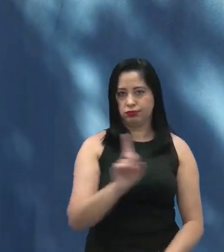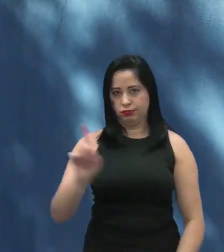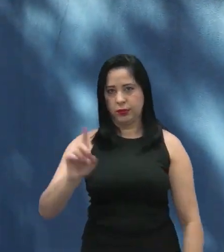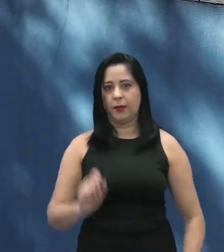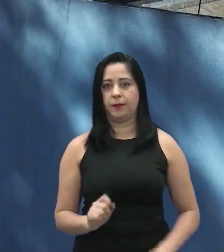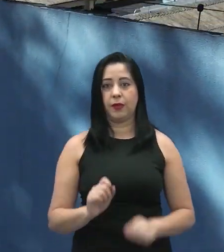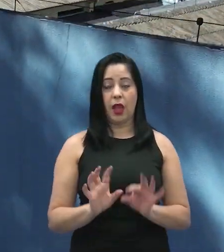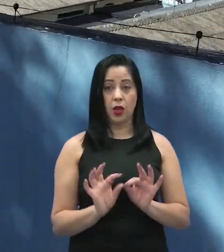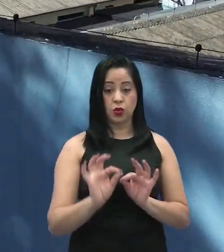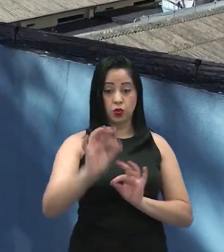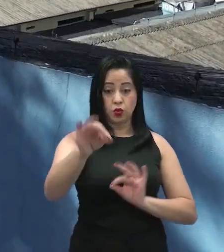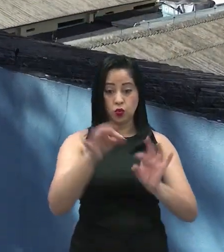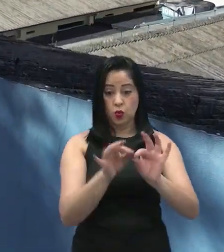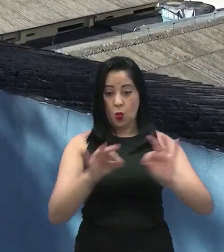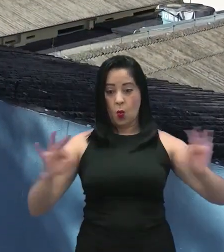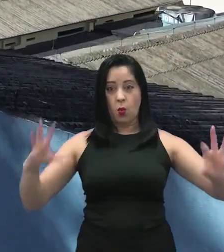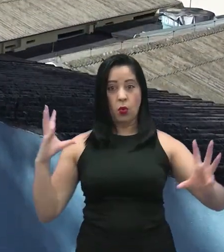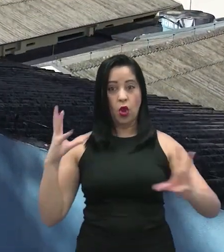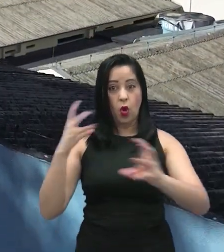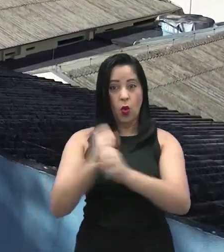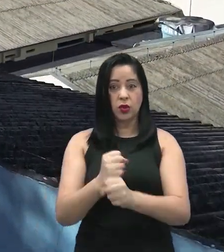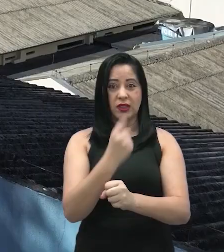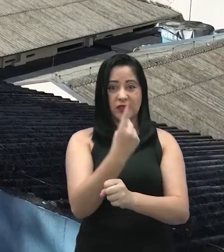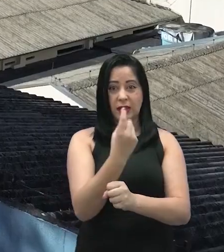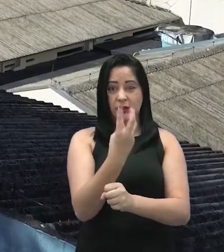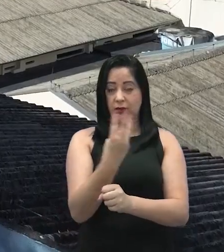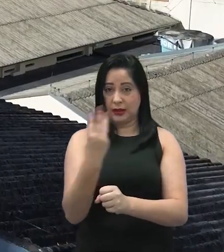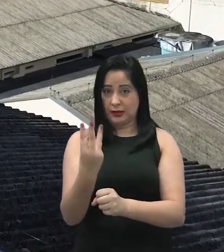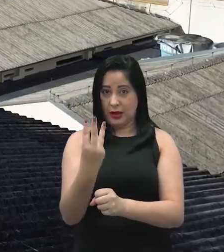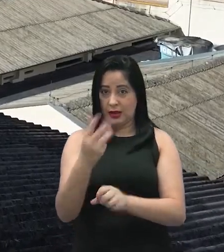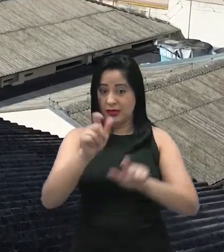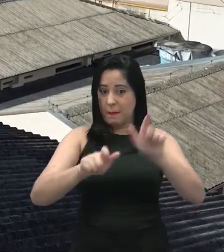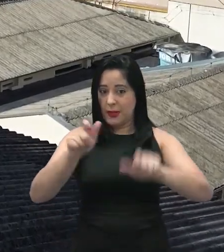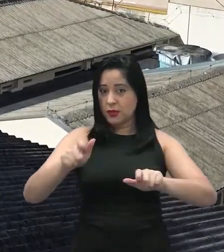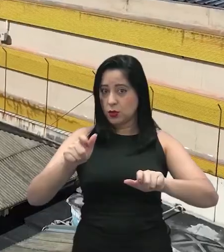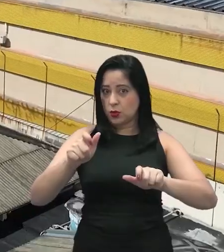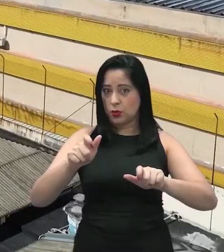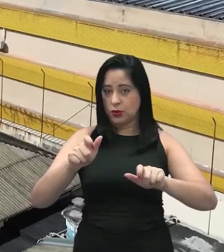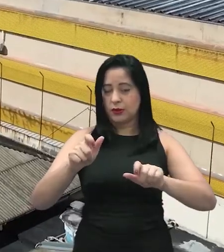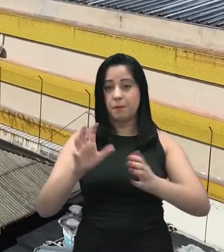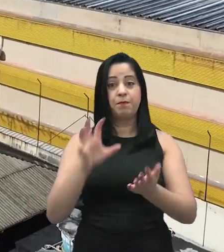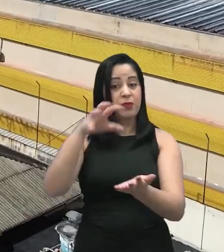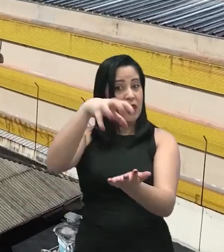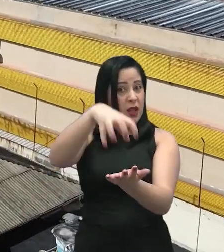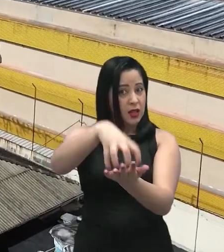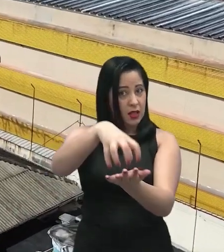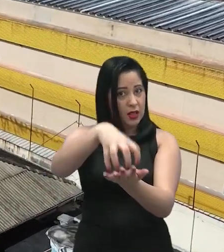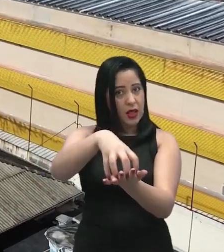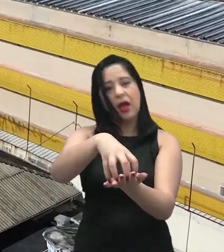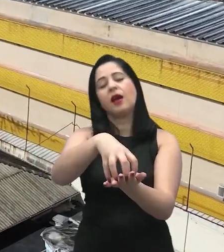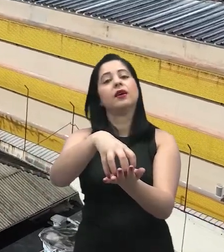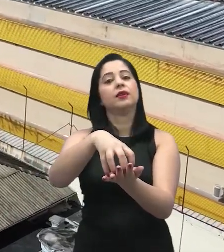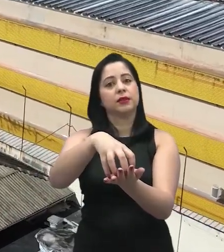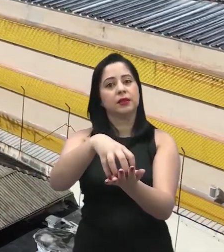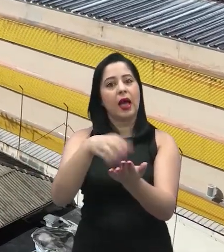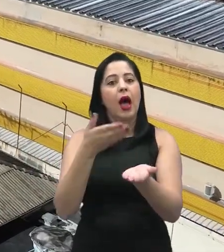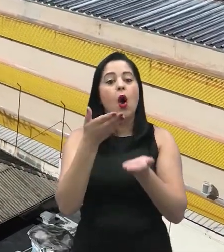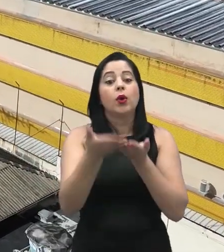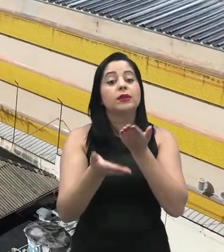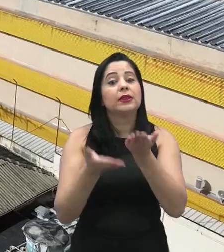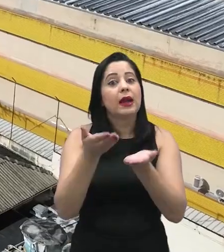metros quadrados tinha capacidade para 183 pessoas. A entidade realizava processo